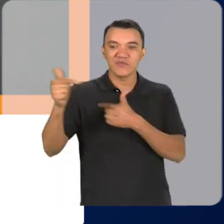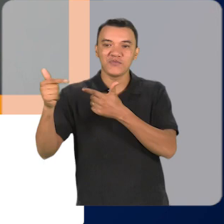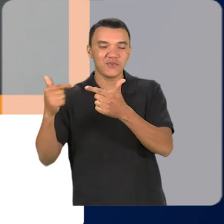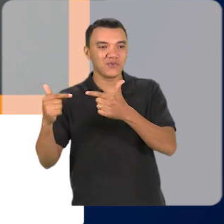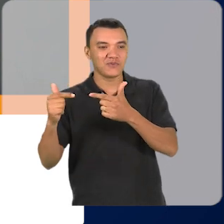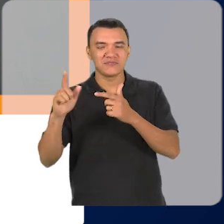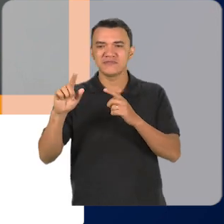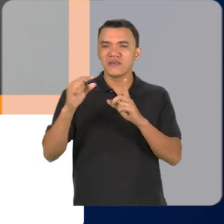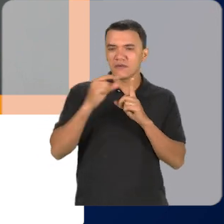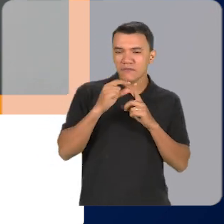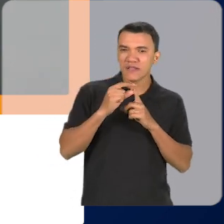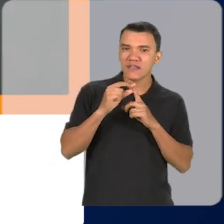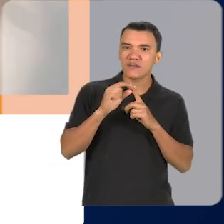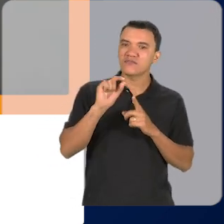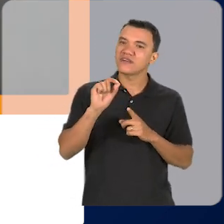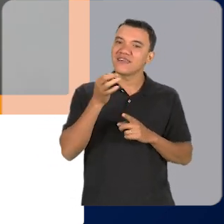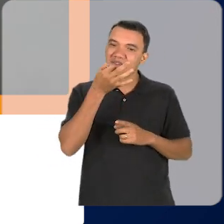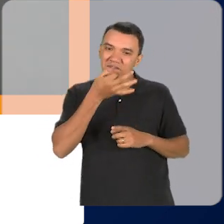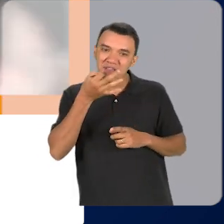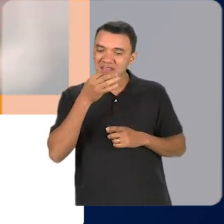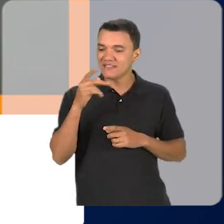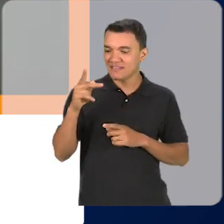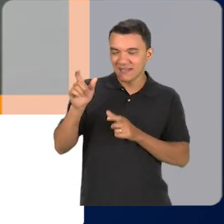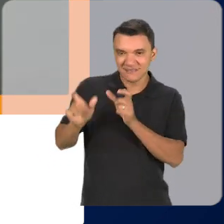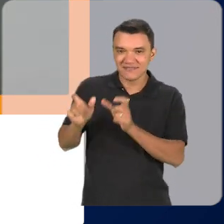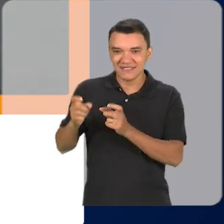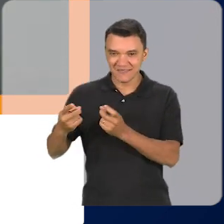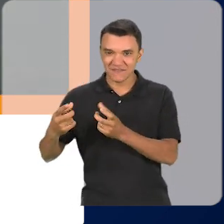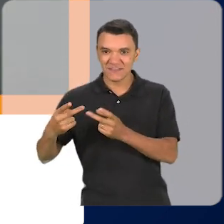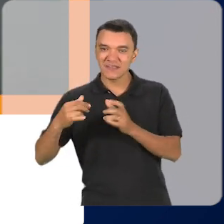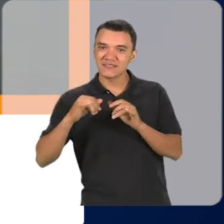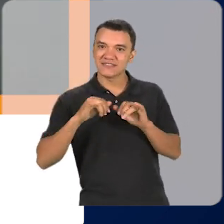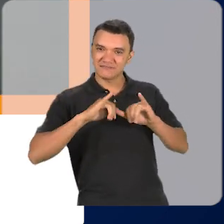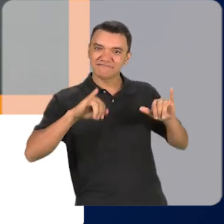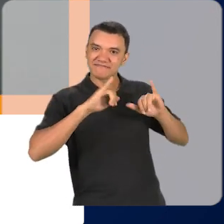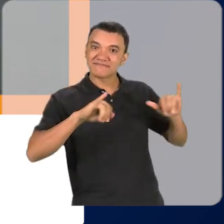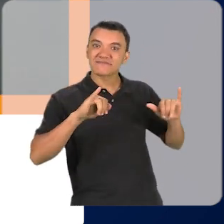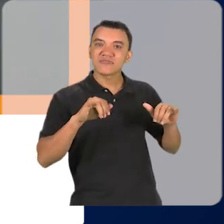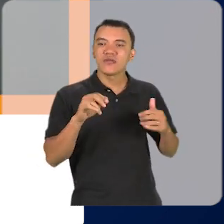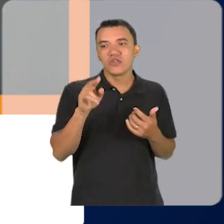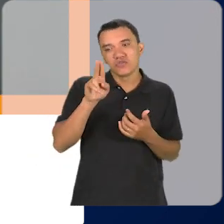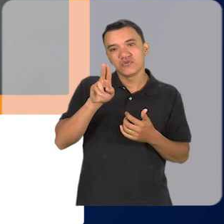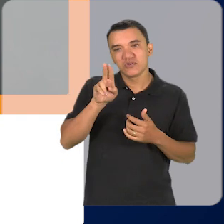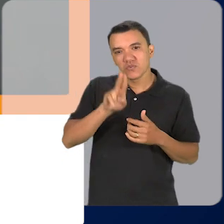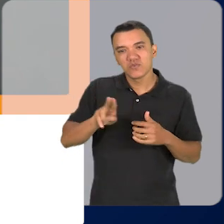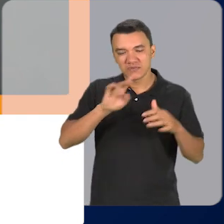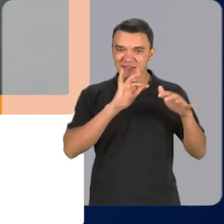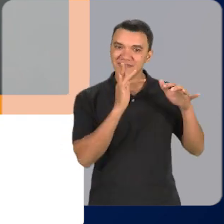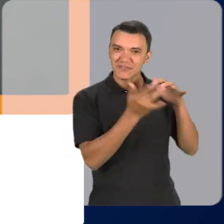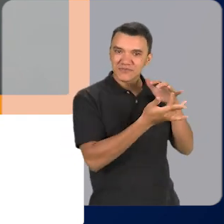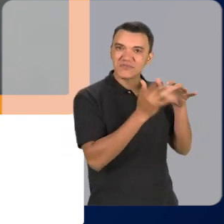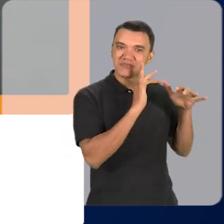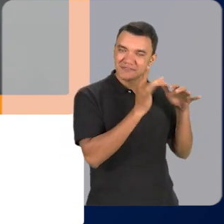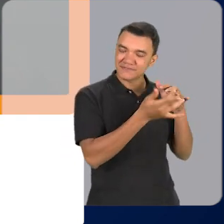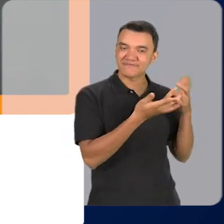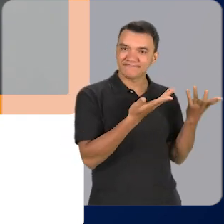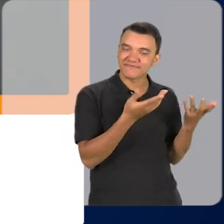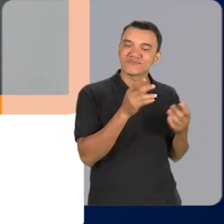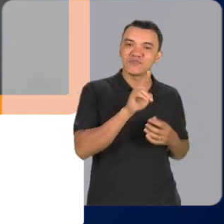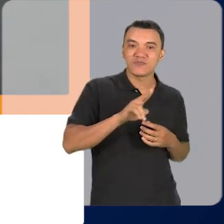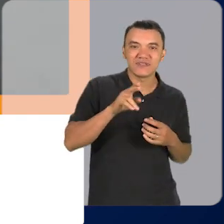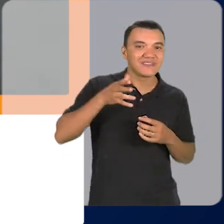pelo pregoeiro, é a palavra que se usa, né, em rede. Eu penso que as redes, elas têm esse discurso em rede,